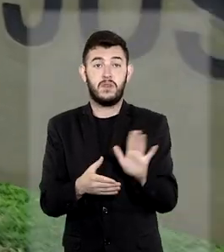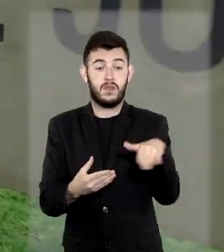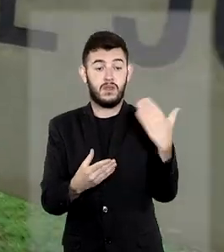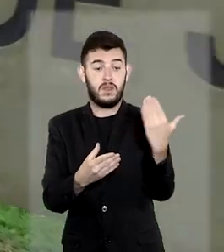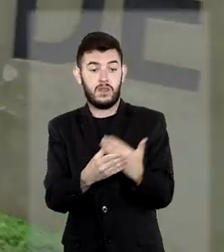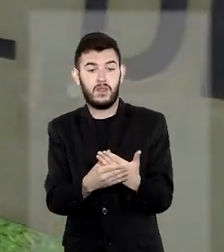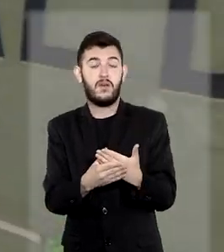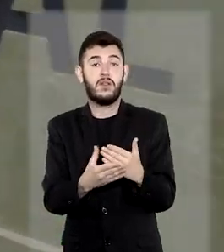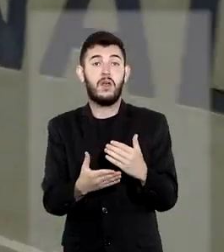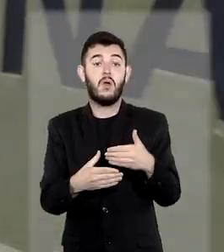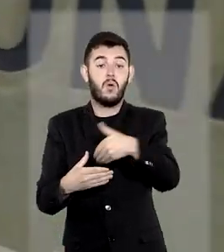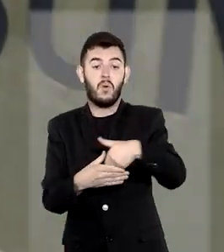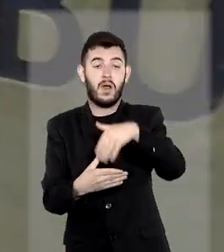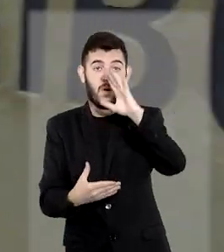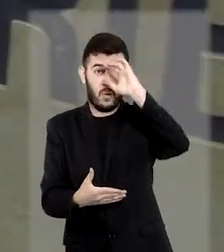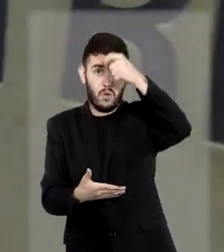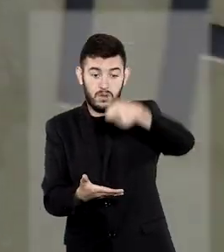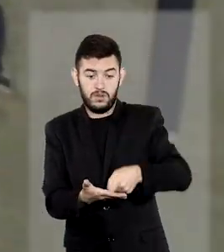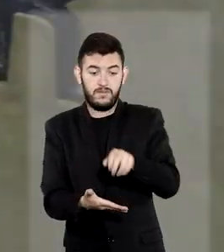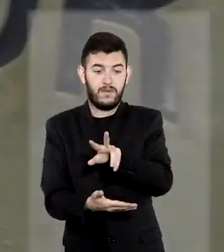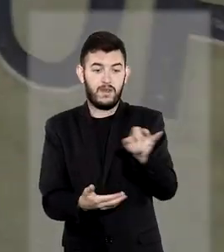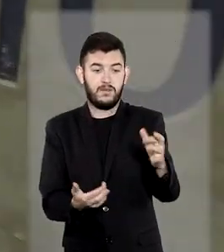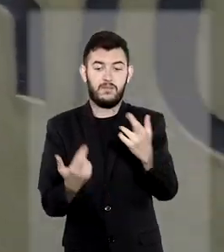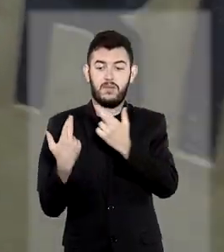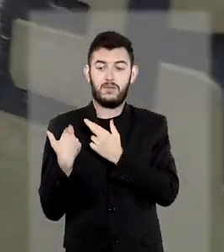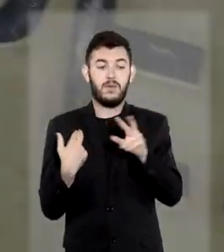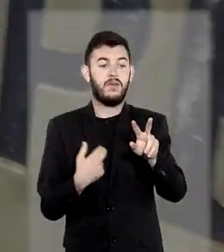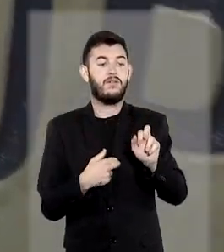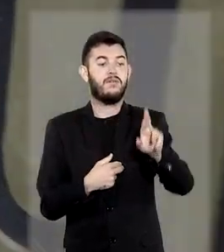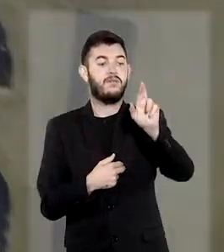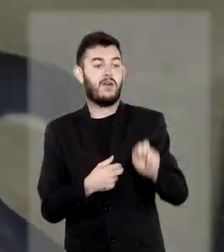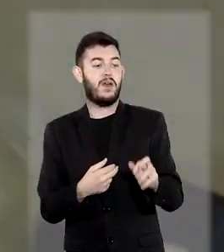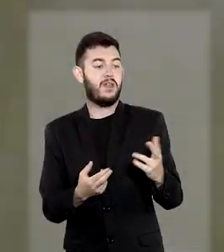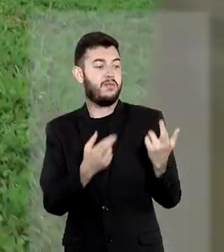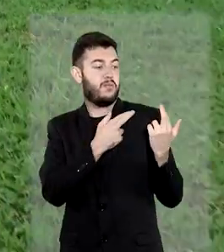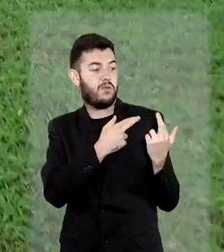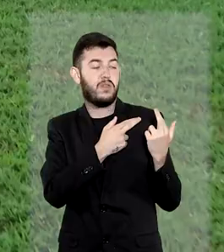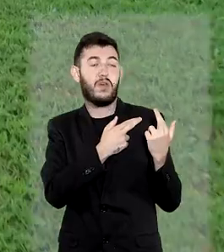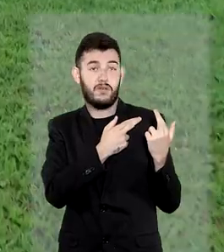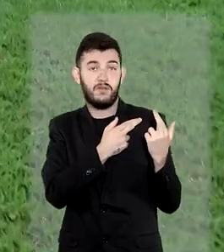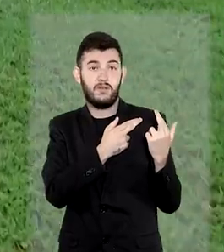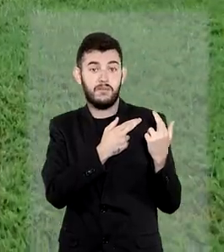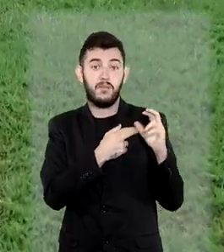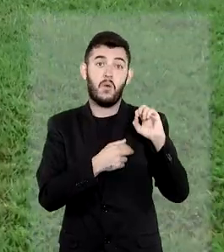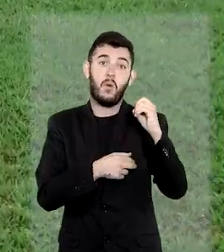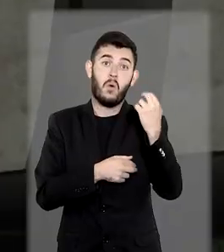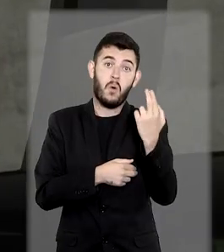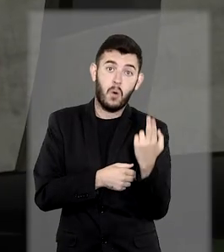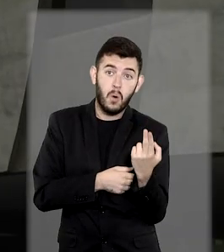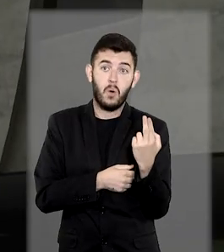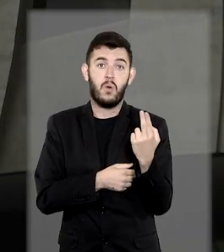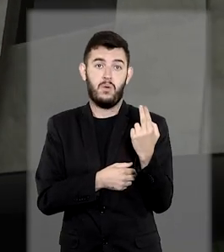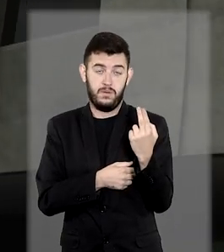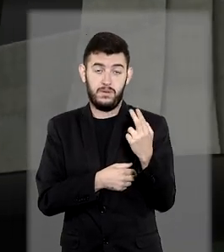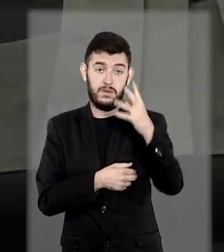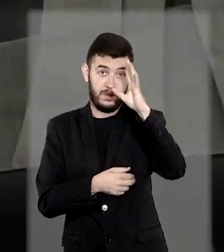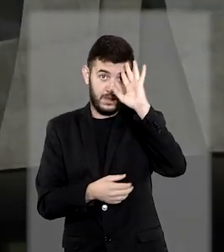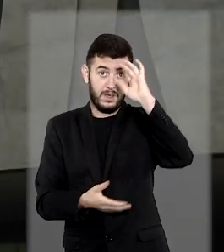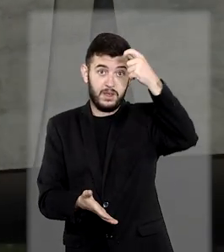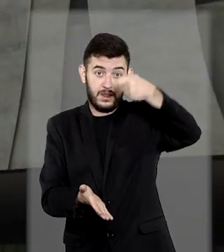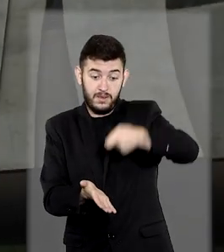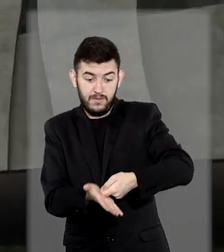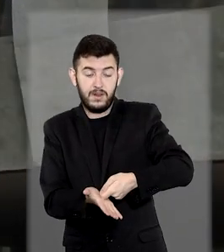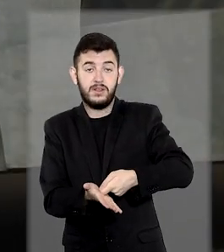distribuídas até a data de publicação do acórdão, tramitarão nas varas às quais foram distribuídas originalmente ou após